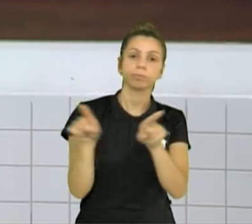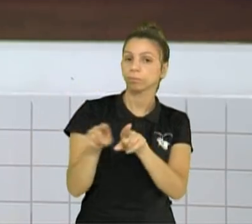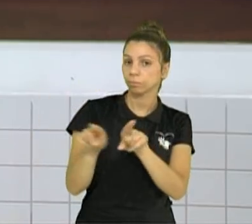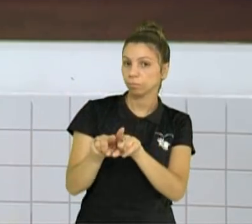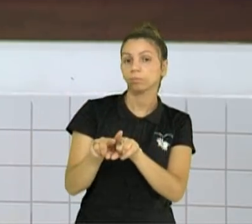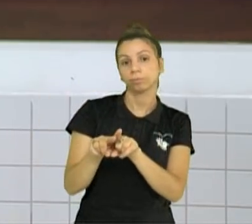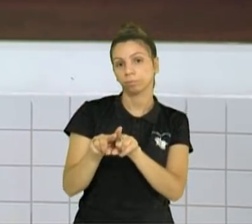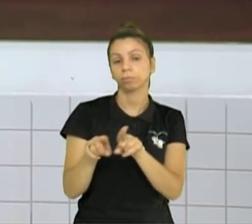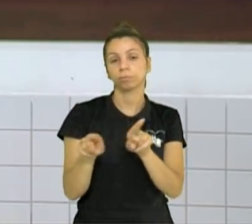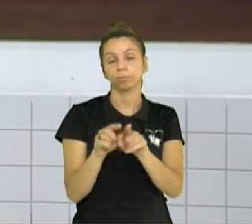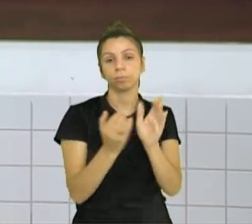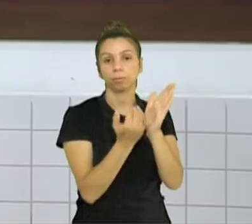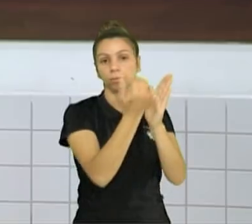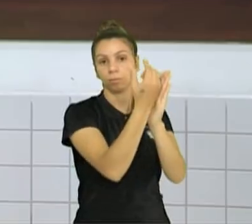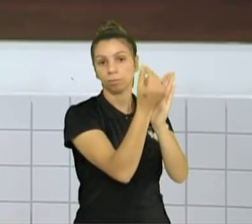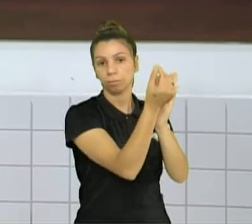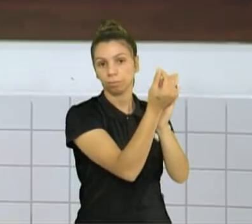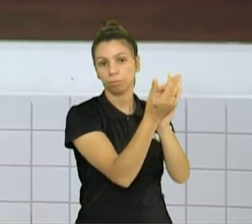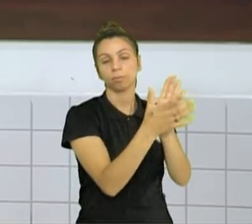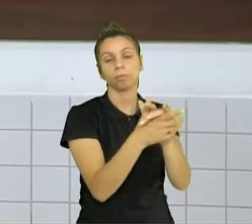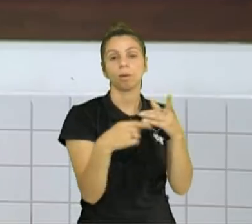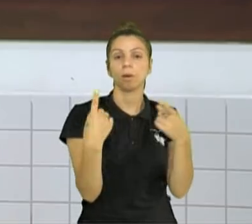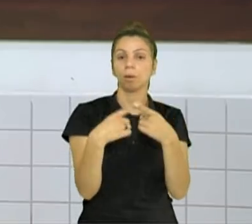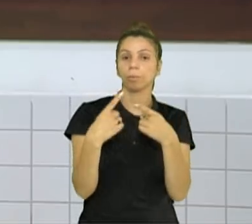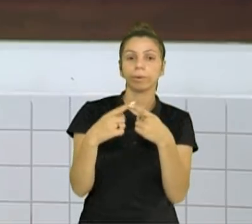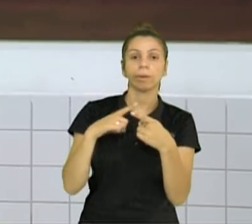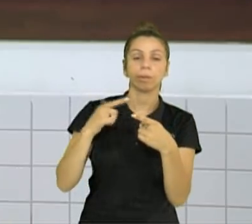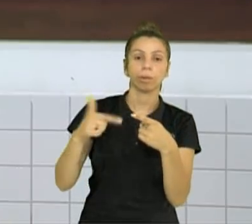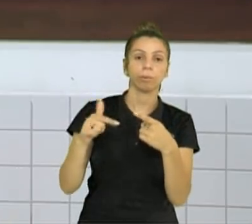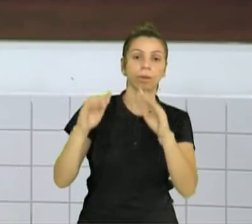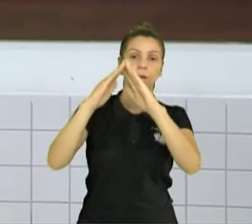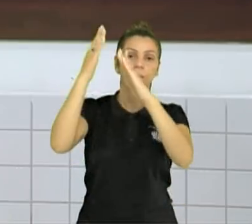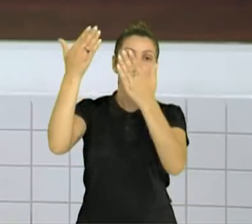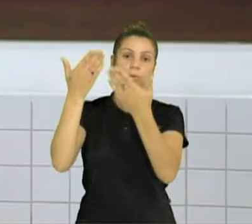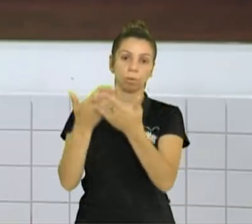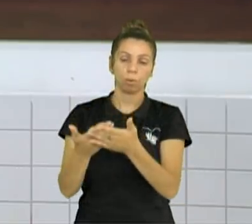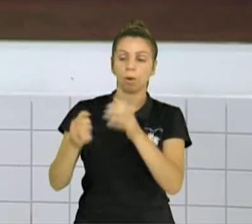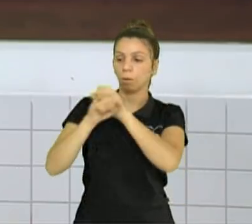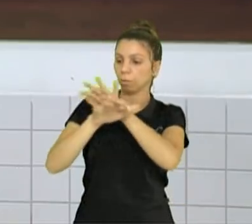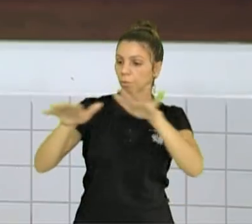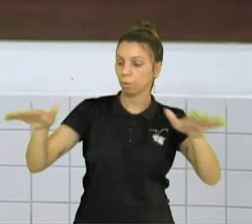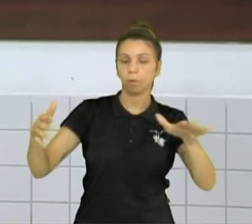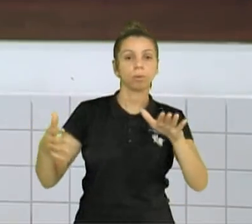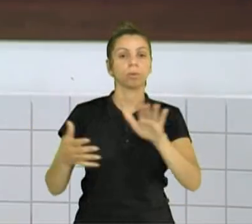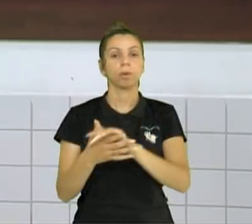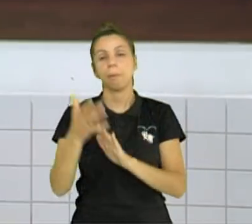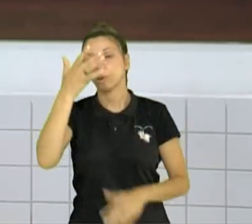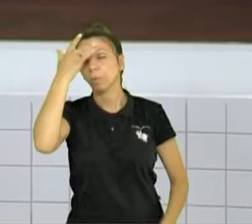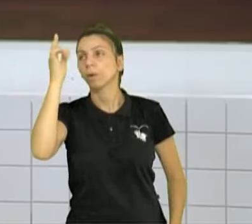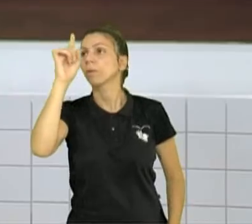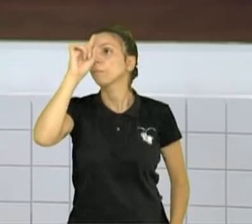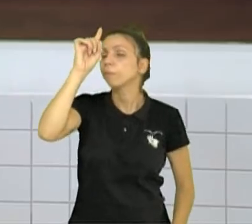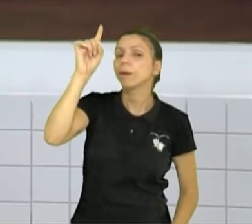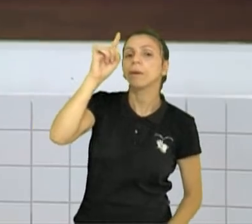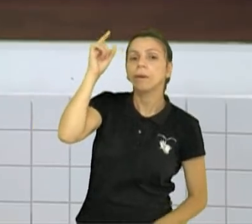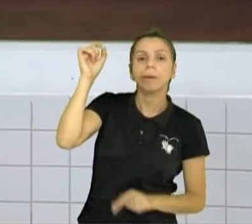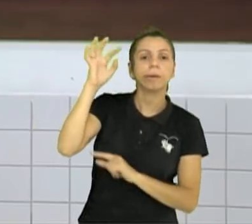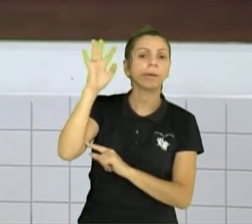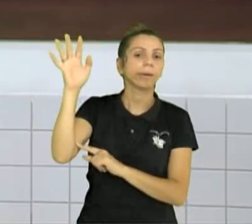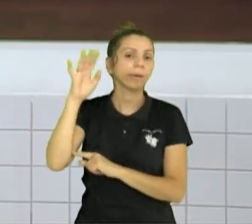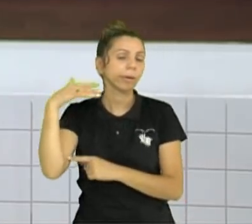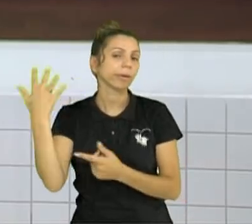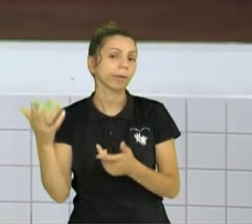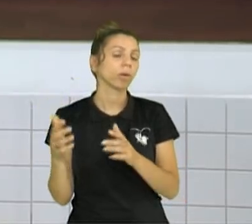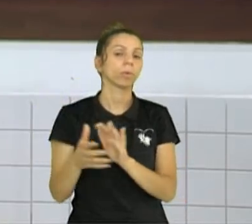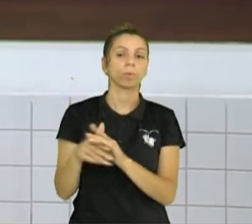certa elite, porque ainda não temos ainda uma escola popularizada para formar intelectuais orgânicos, né, da população mais humilde,